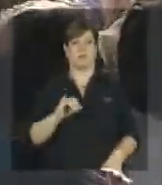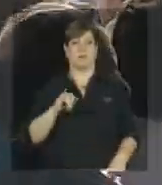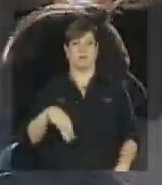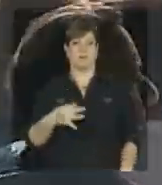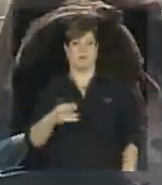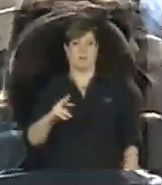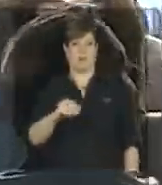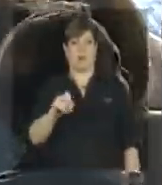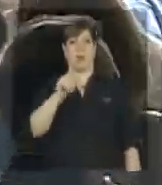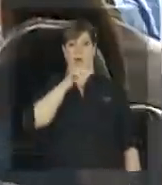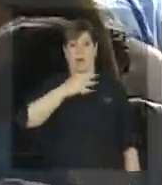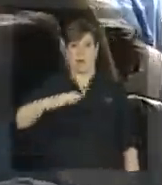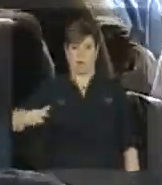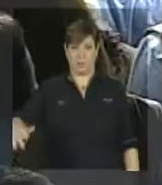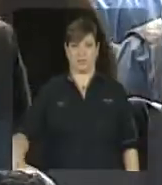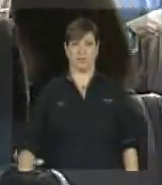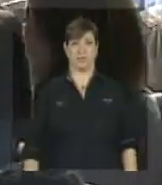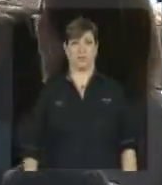das Águas.